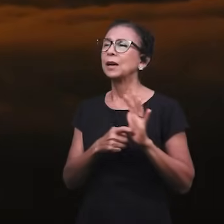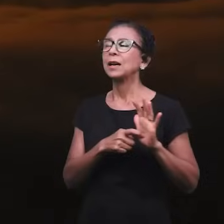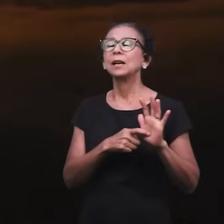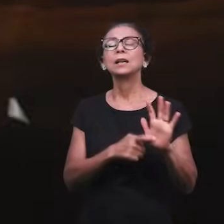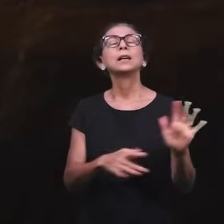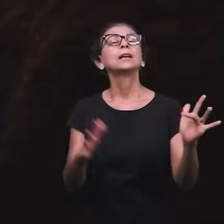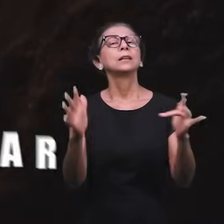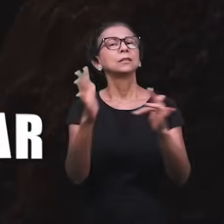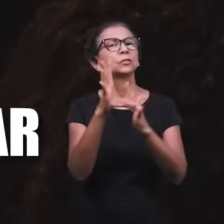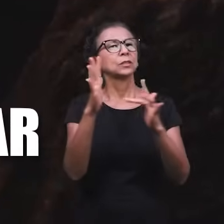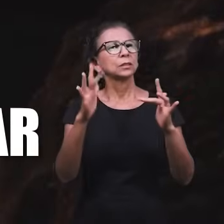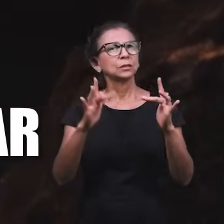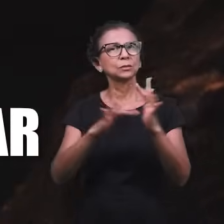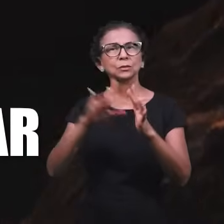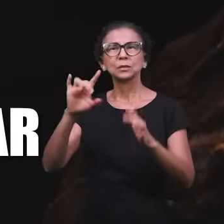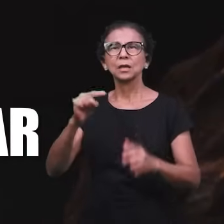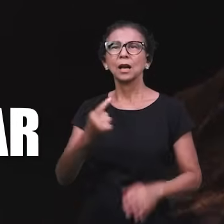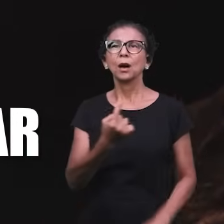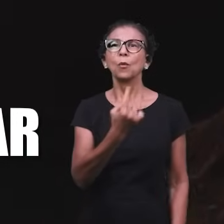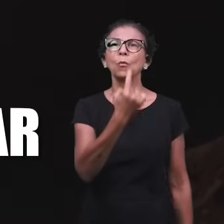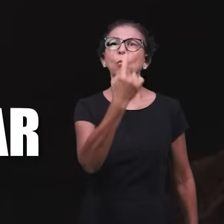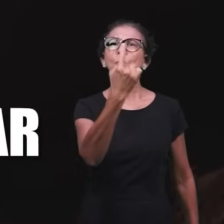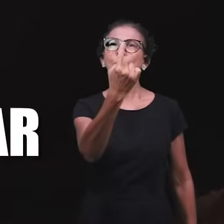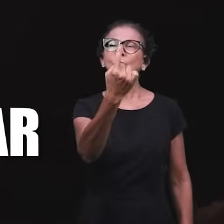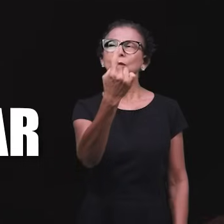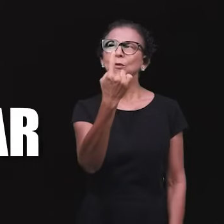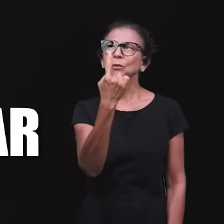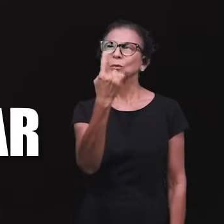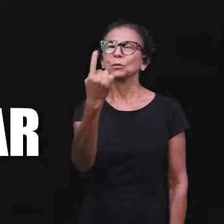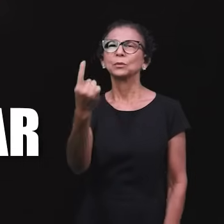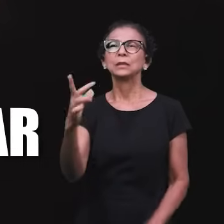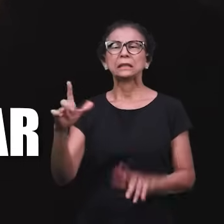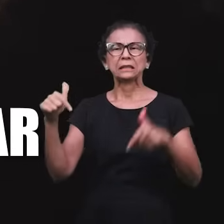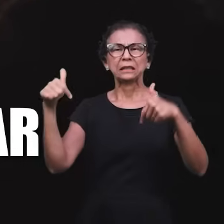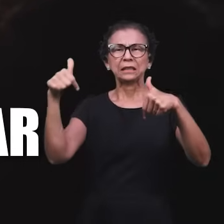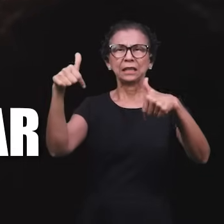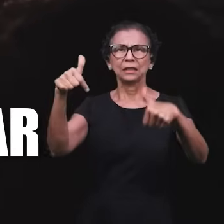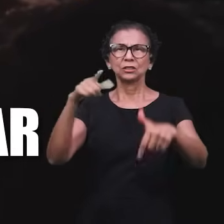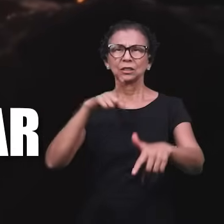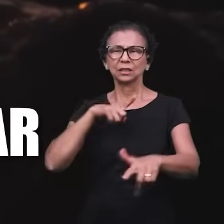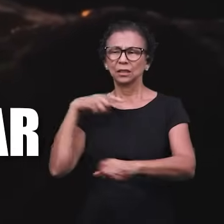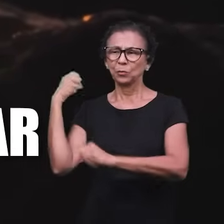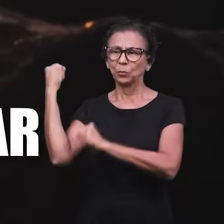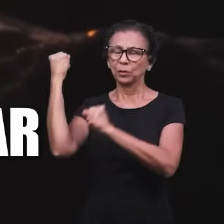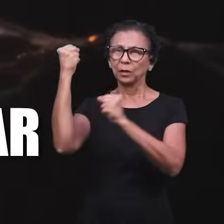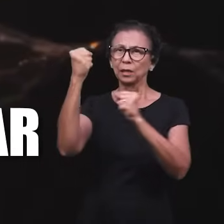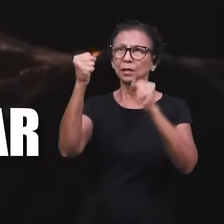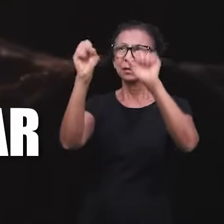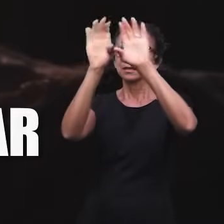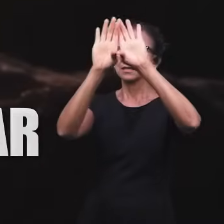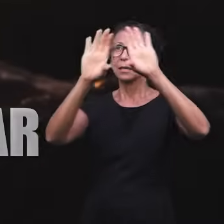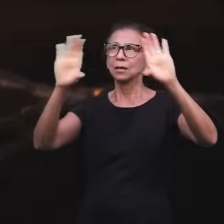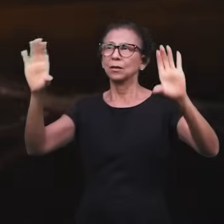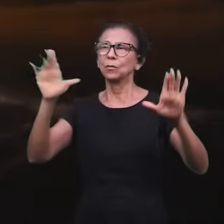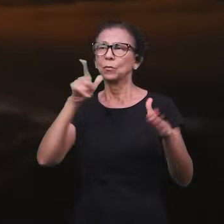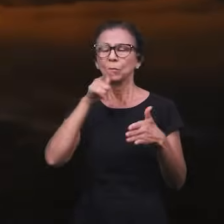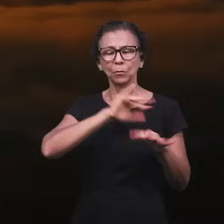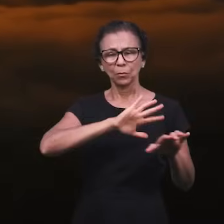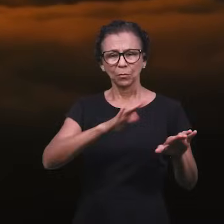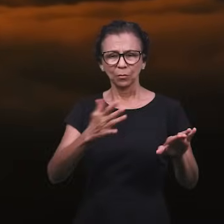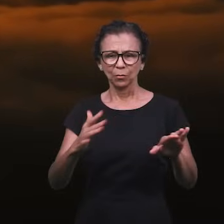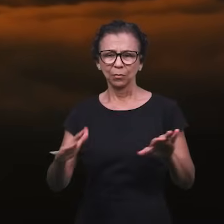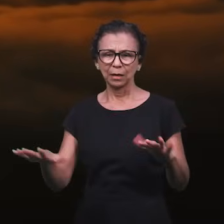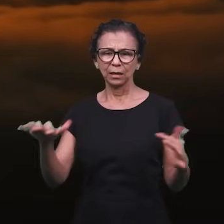iluminar. Só Ele é a luz que brilha em todo o céu, na terra e mar,